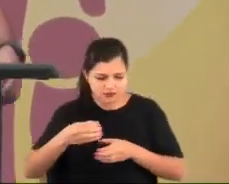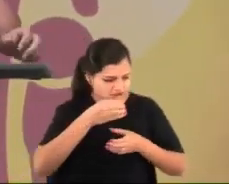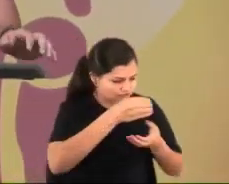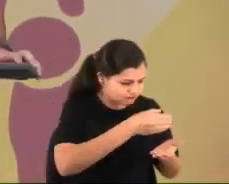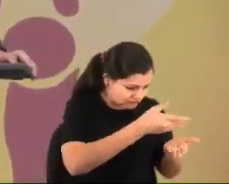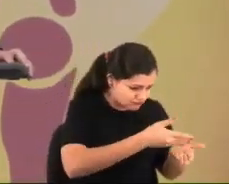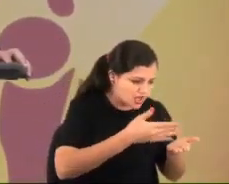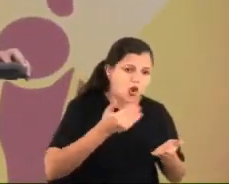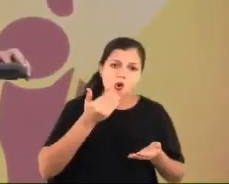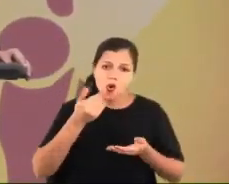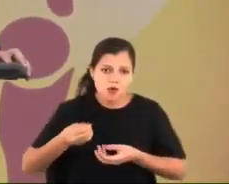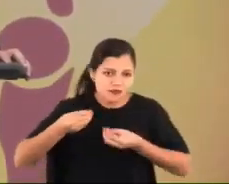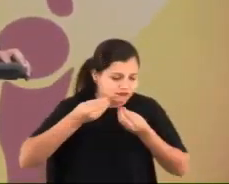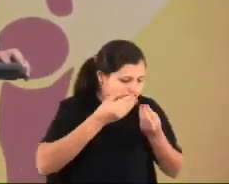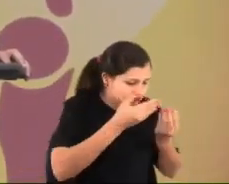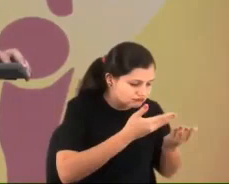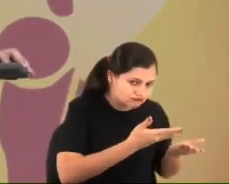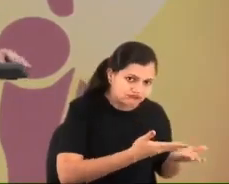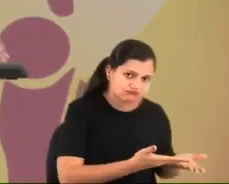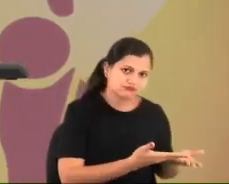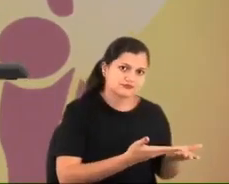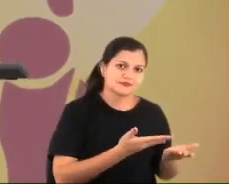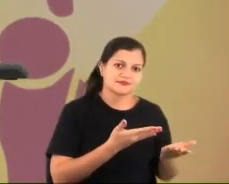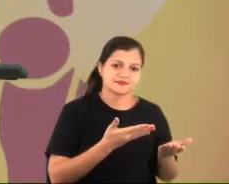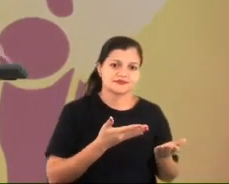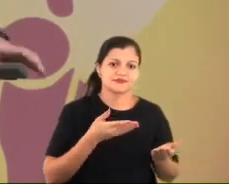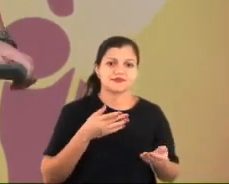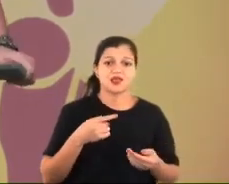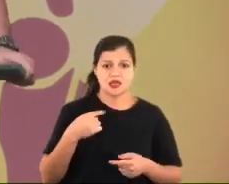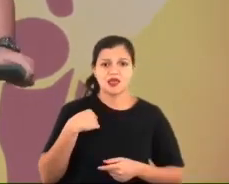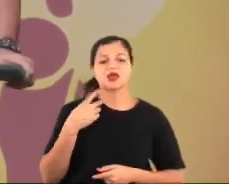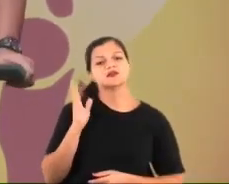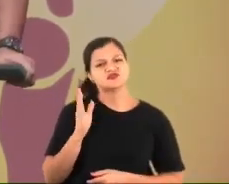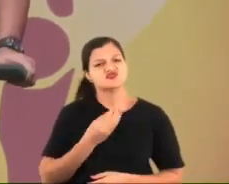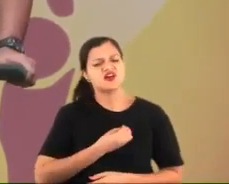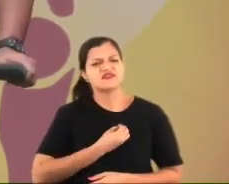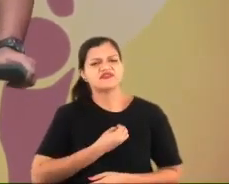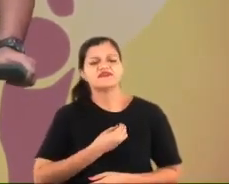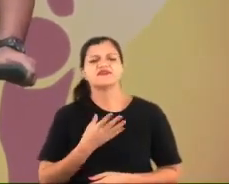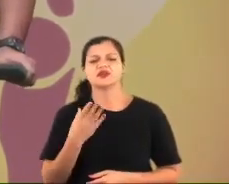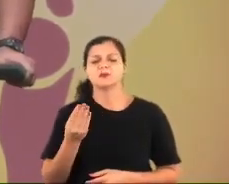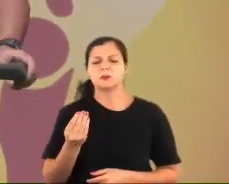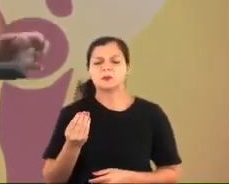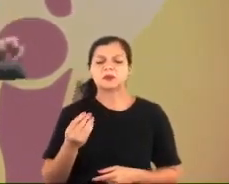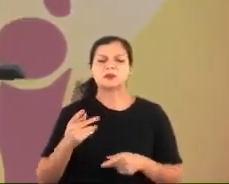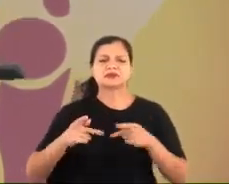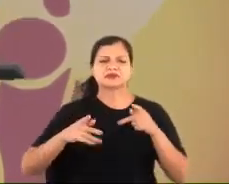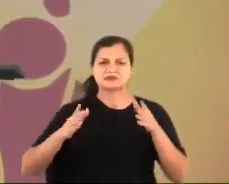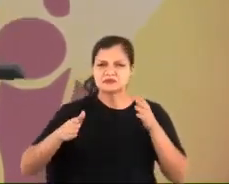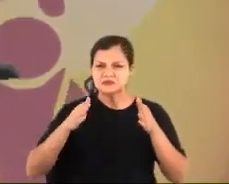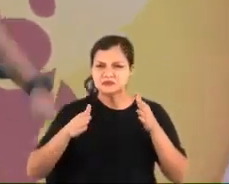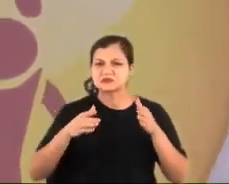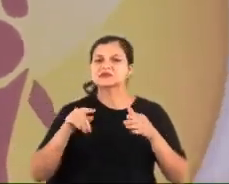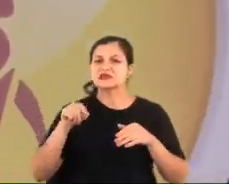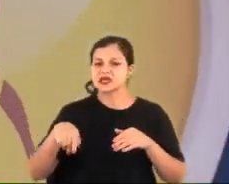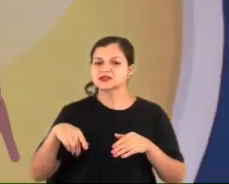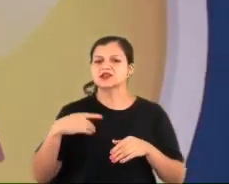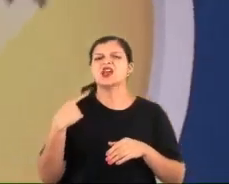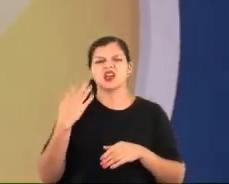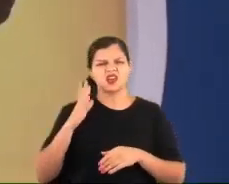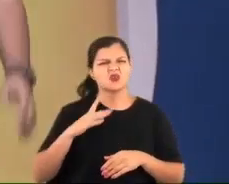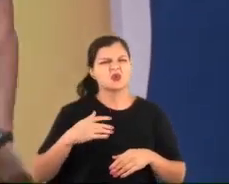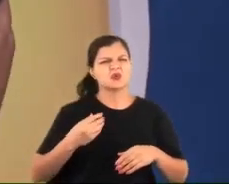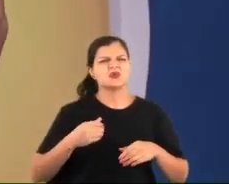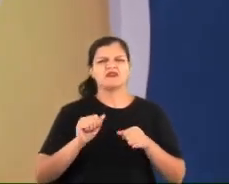coma água. Por incrível que pareça, eu já tive muitas situações desse tipo. Momentos onde eu caminhei bastante, onde eu